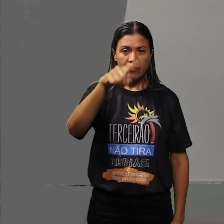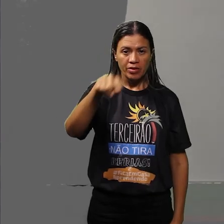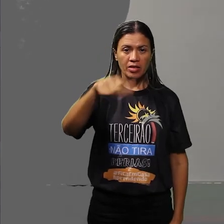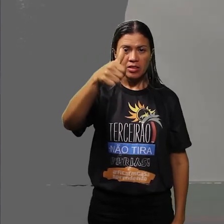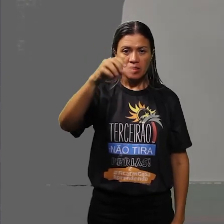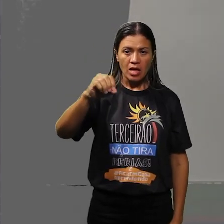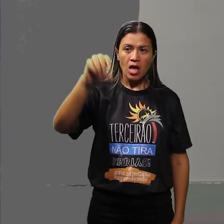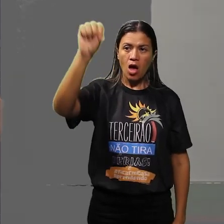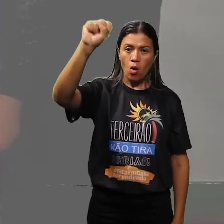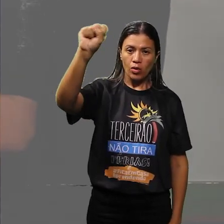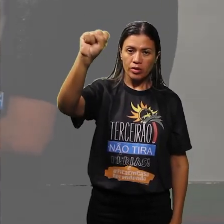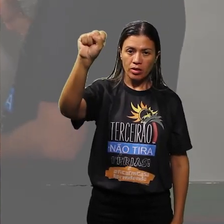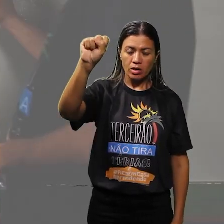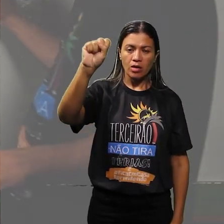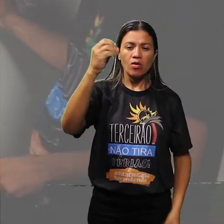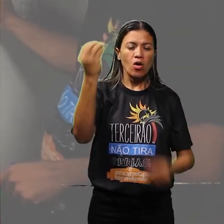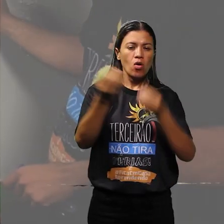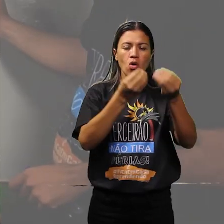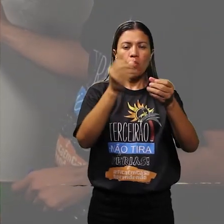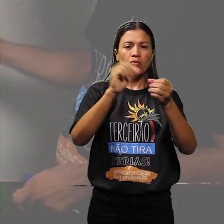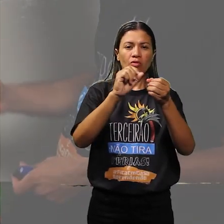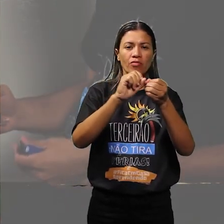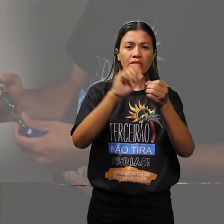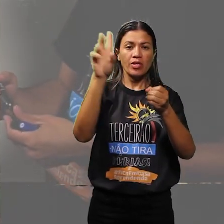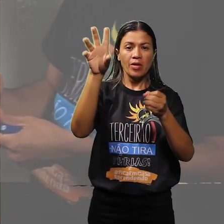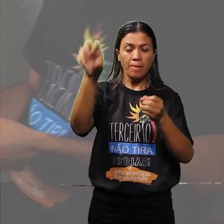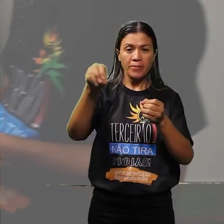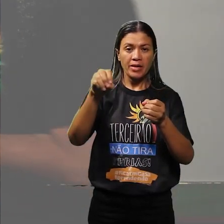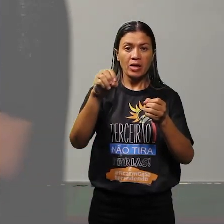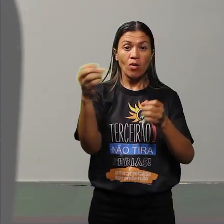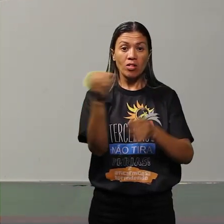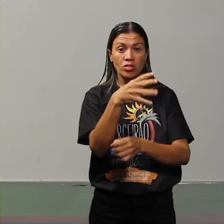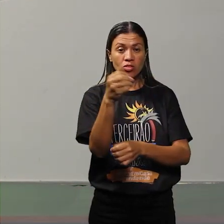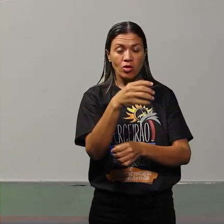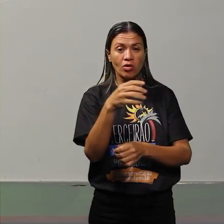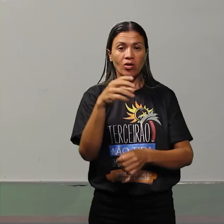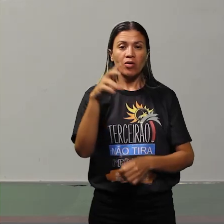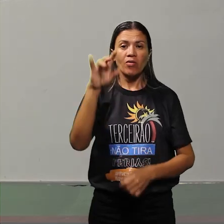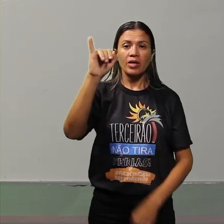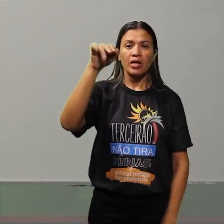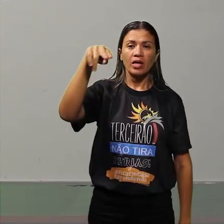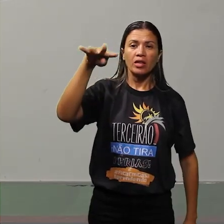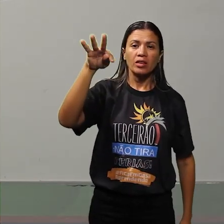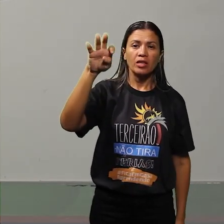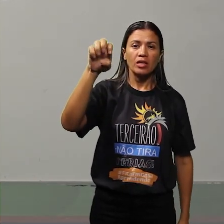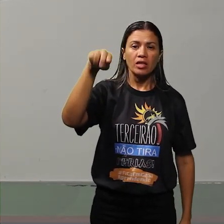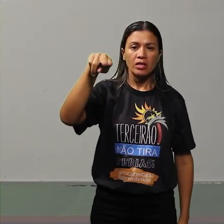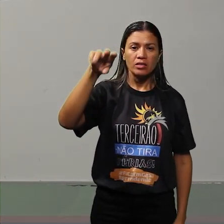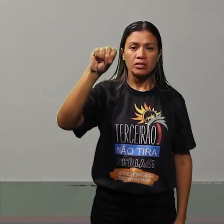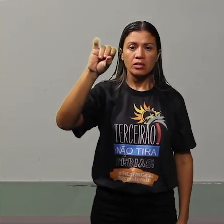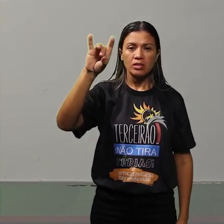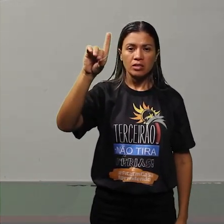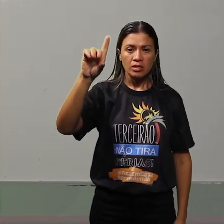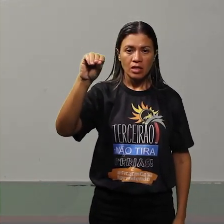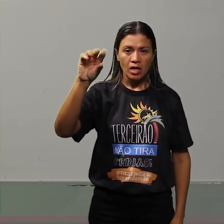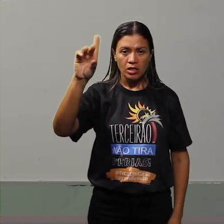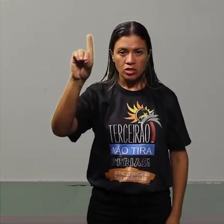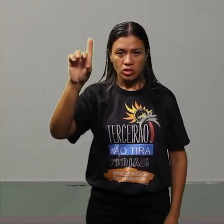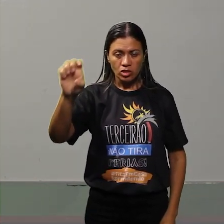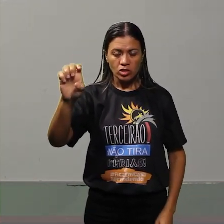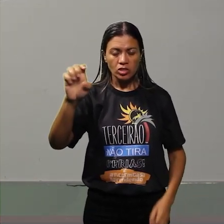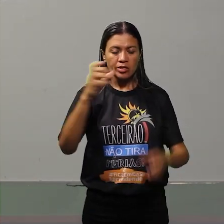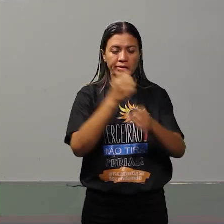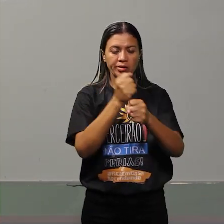oitava. Aí o que eu faço? Eu pego essa nova intensidade e calculo o novo nível sonoro. Então, o novo nível sonoro vai ficar assim, ó,